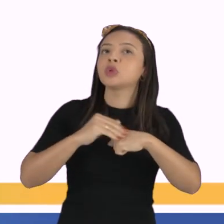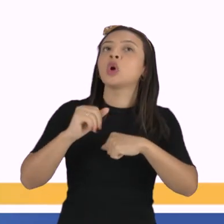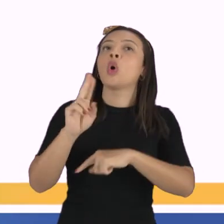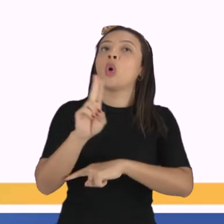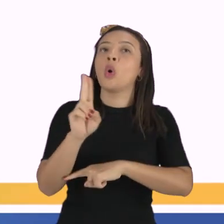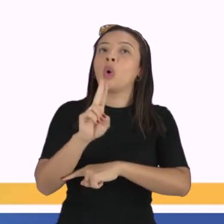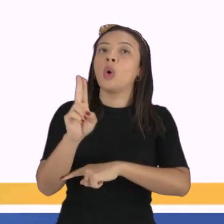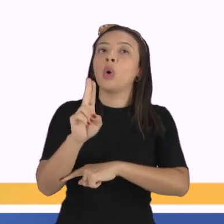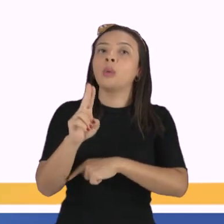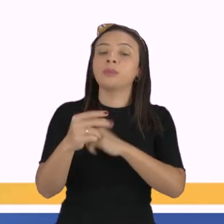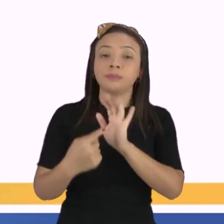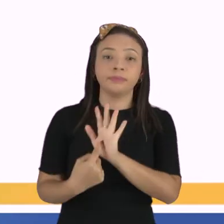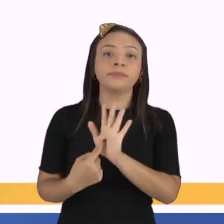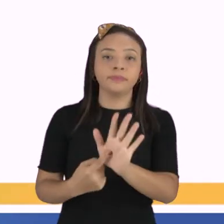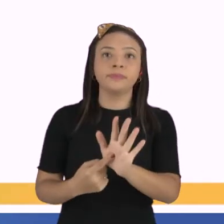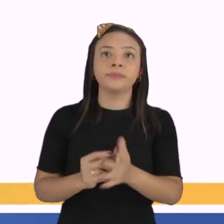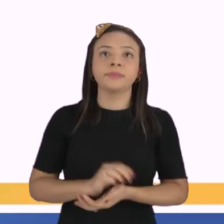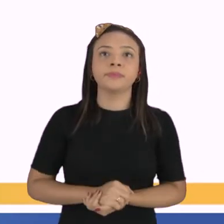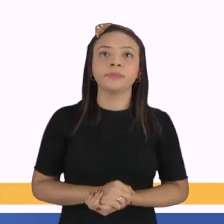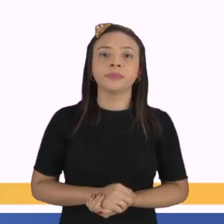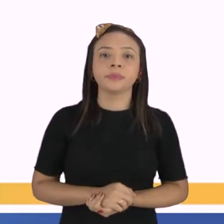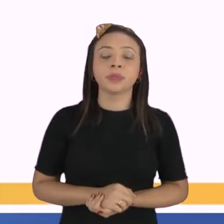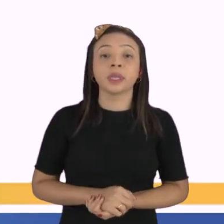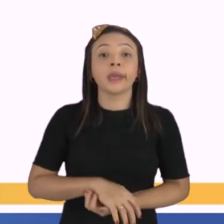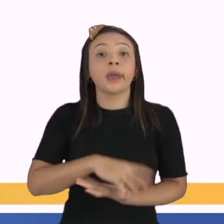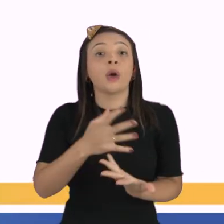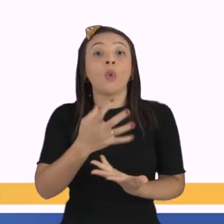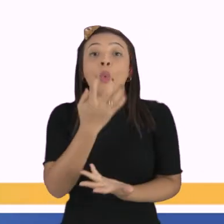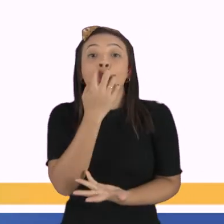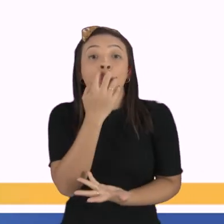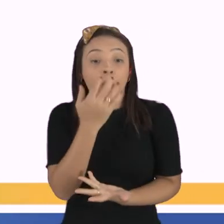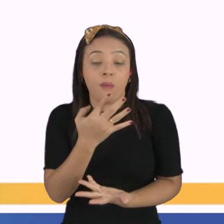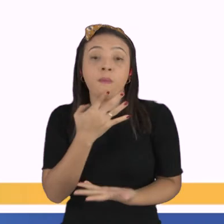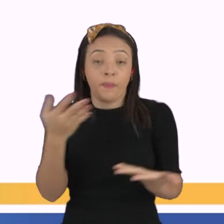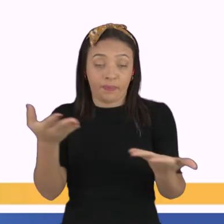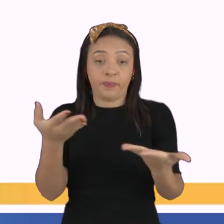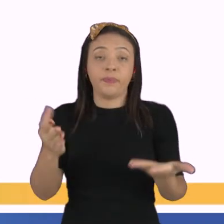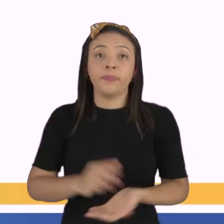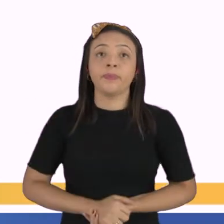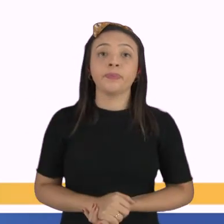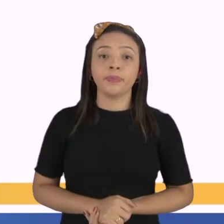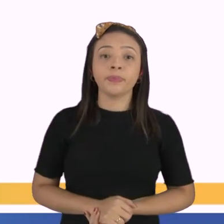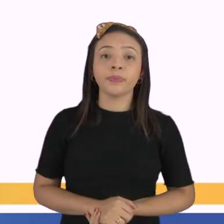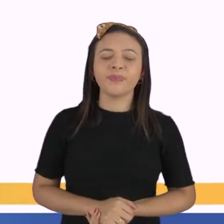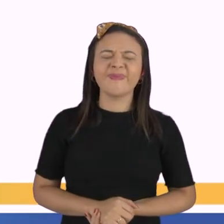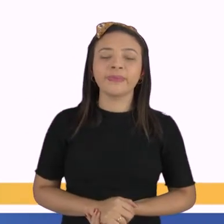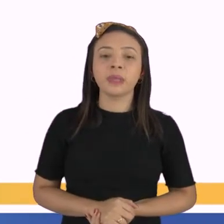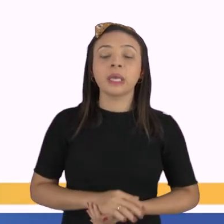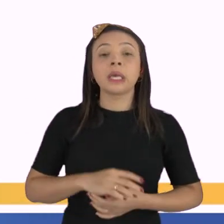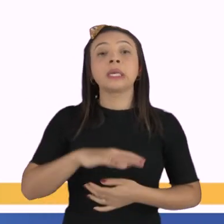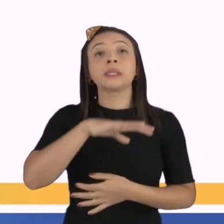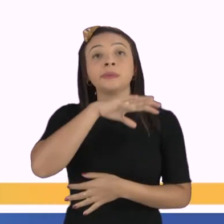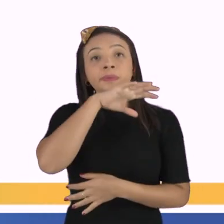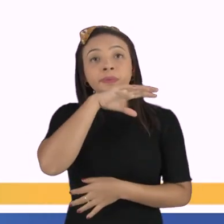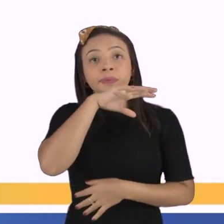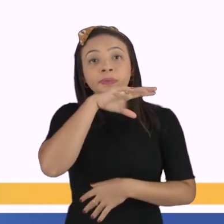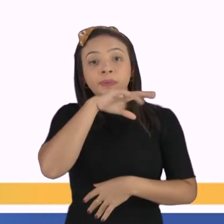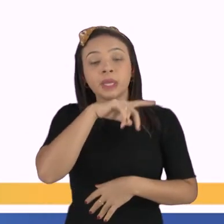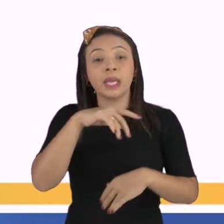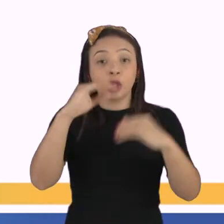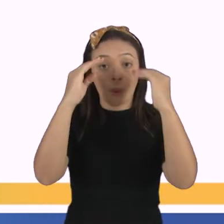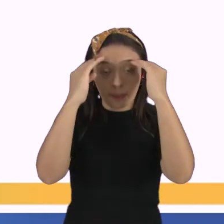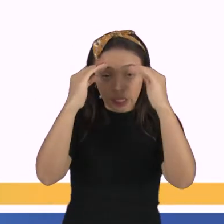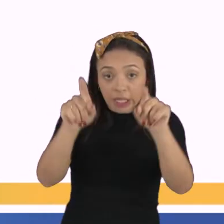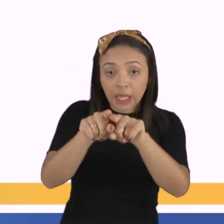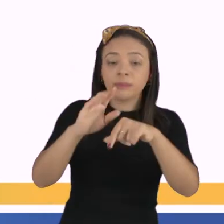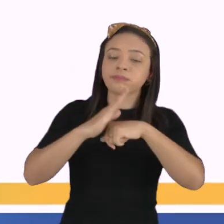de Canis lupus familiares, que é o nosso atual cão, nosso atual cachorro. E esses animais, eles são mais obedientes e